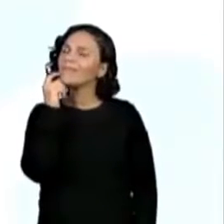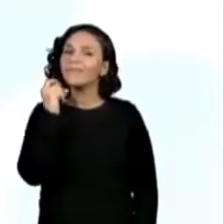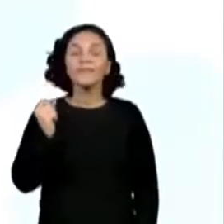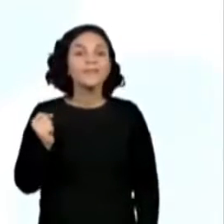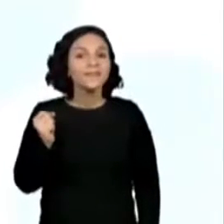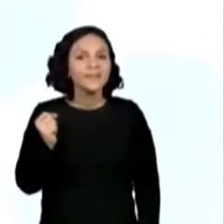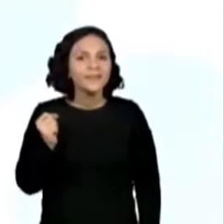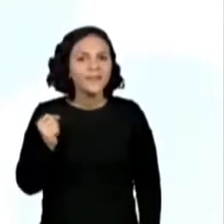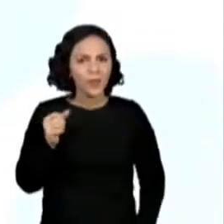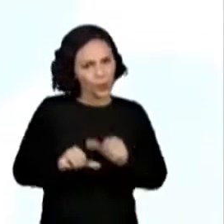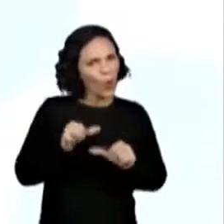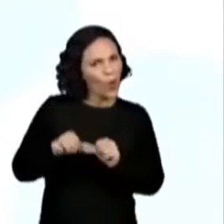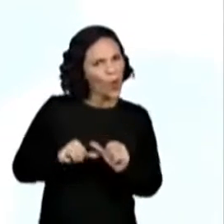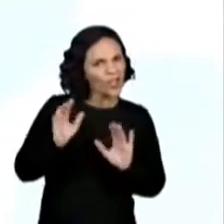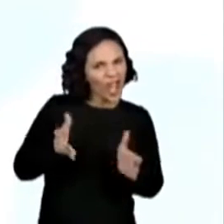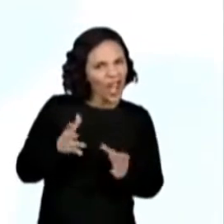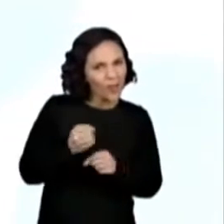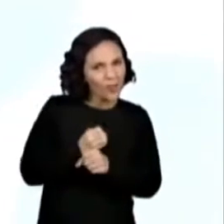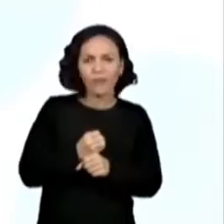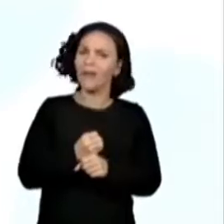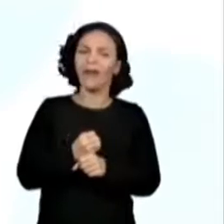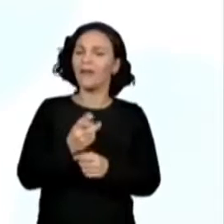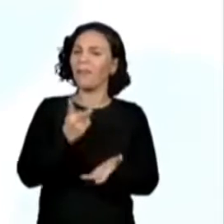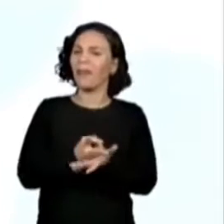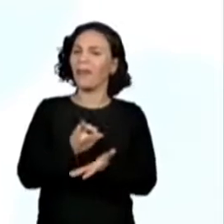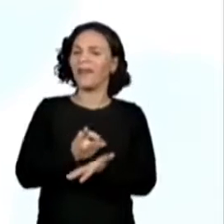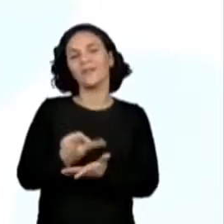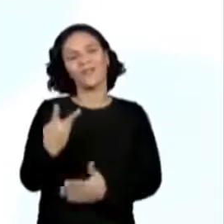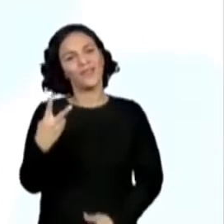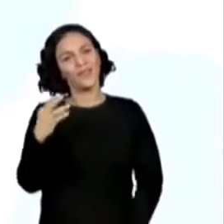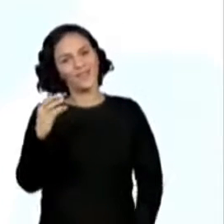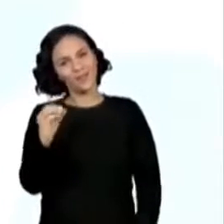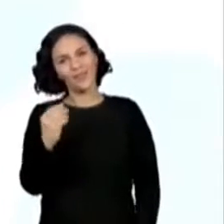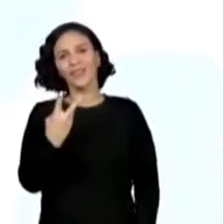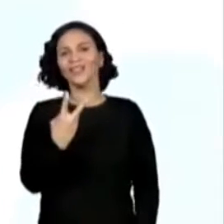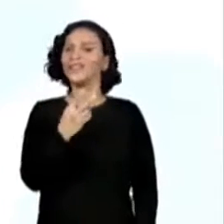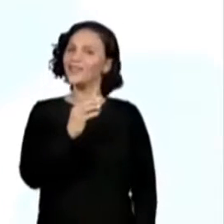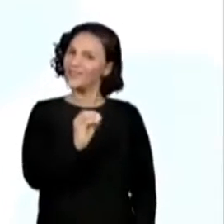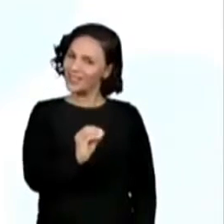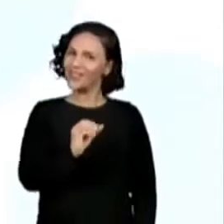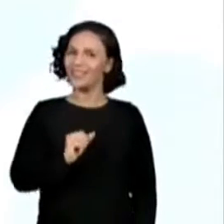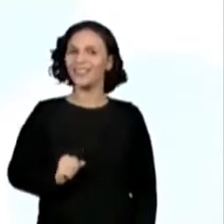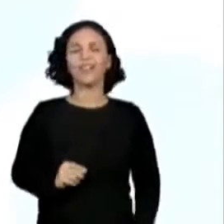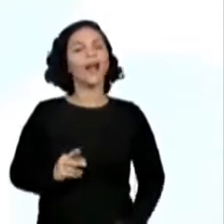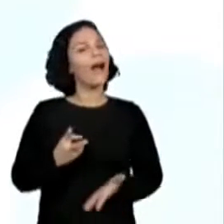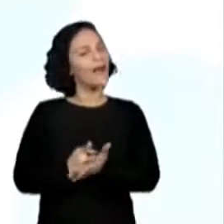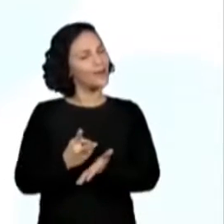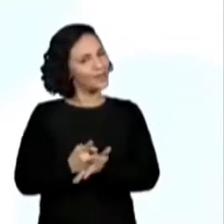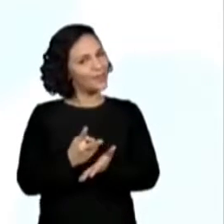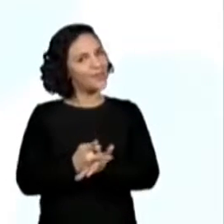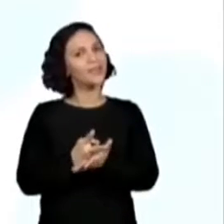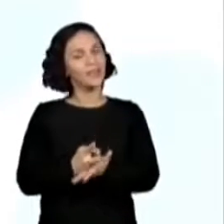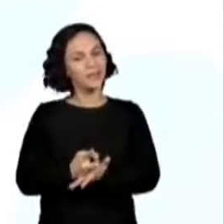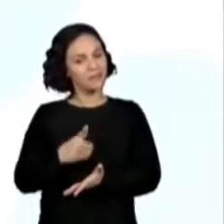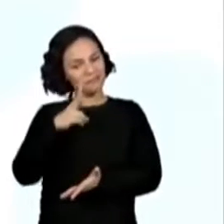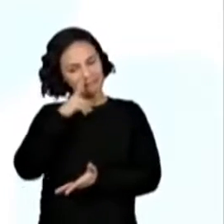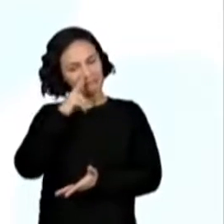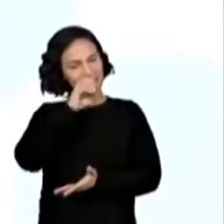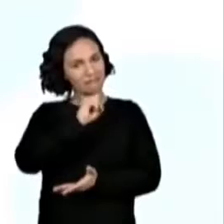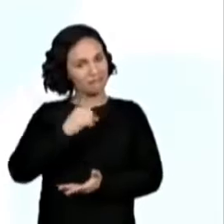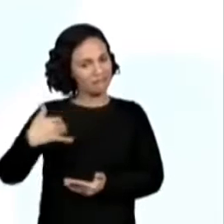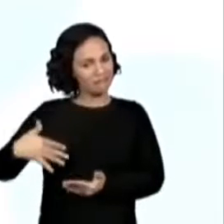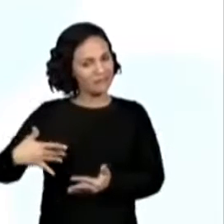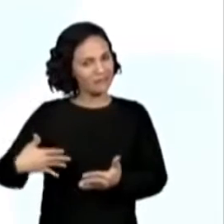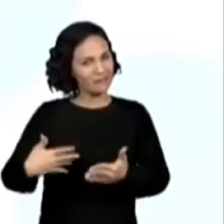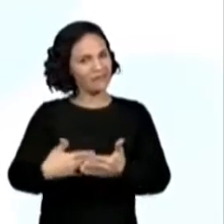E o ano, hein? Mudou? Acho que não, hein? Acho que não, né? 2020 continua firme e forte.